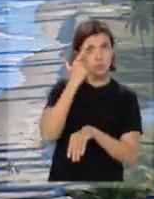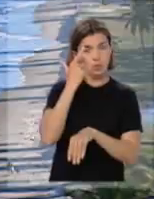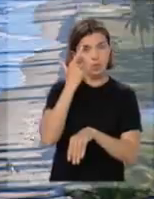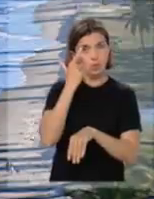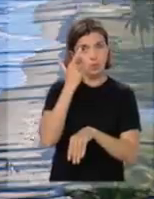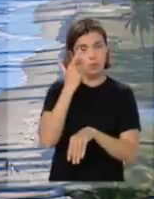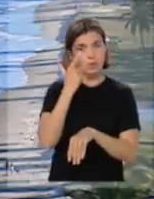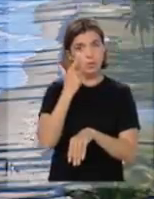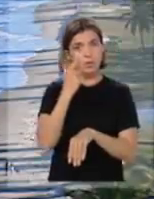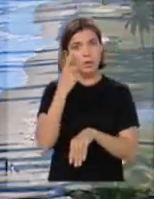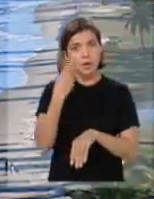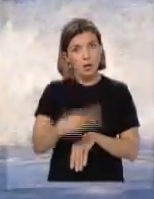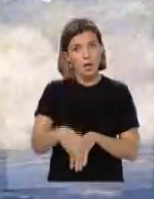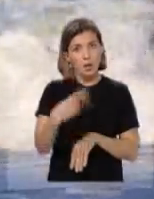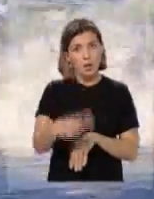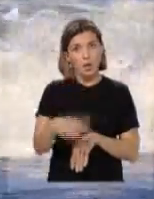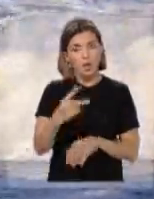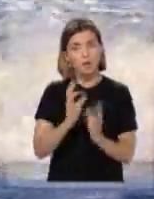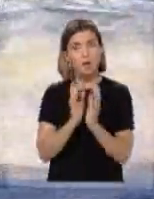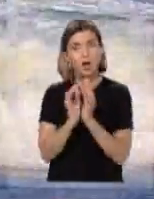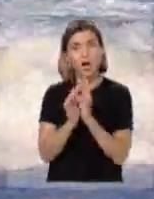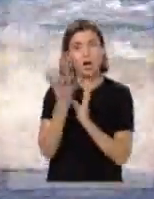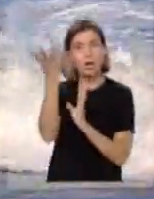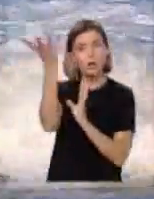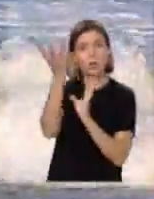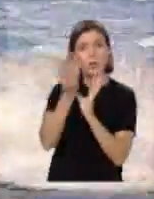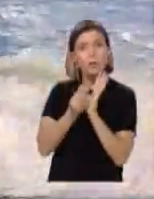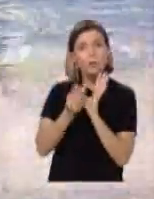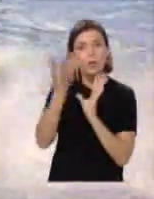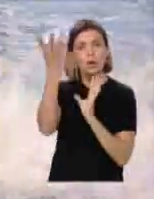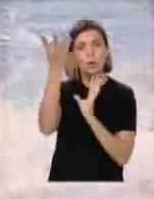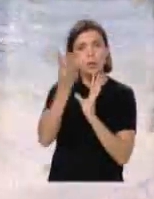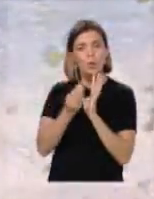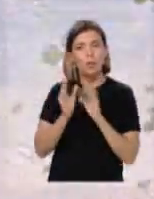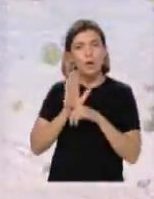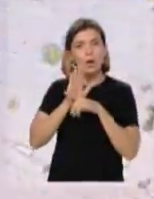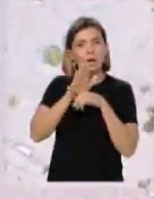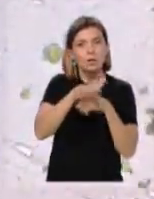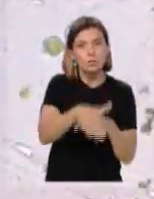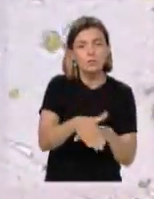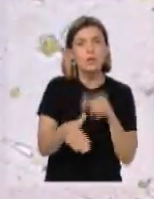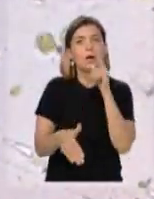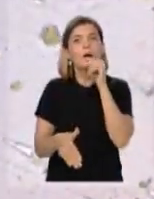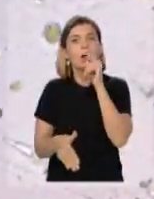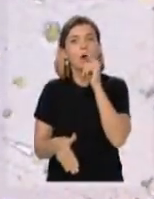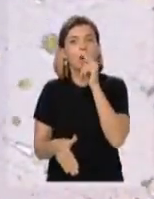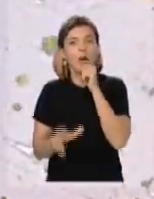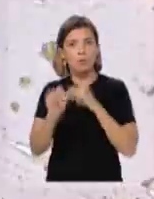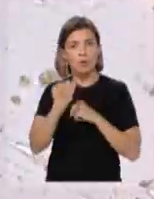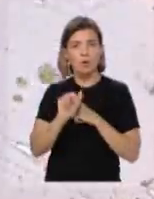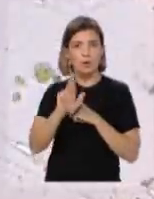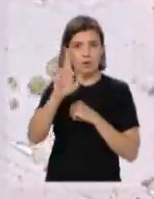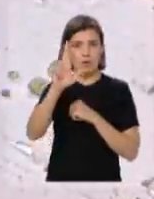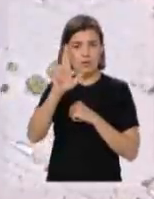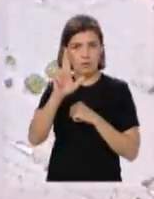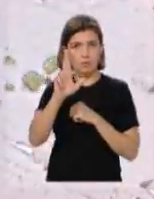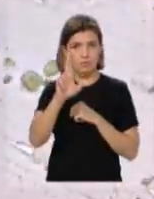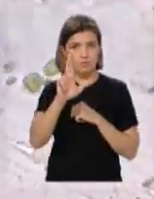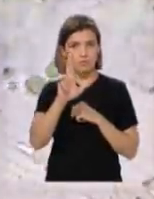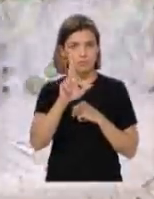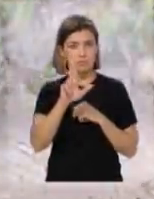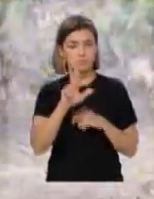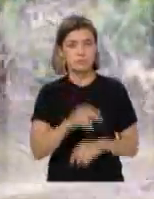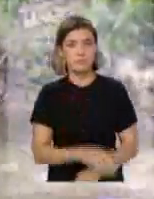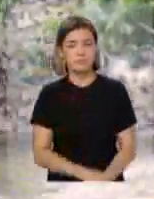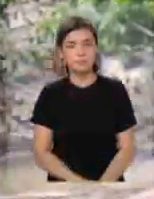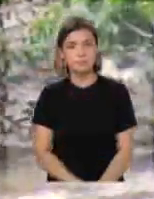a maior parte seja realizada pelas algas microscópicas presentes no fitoplancton e apenas 10%